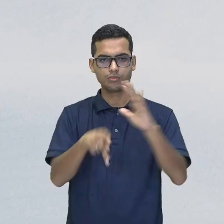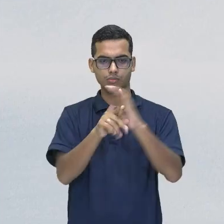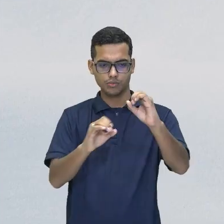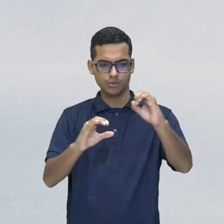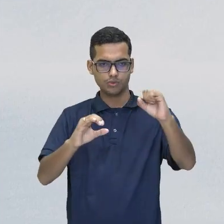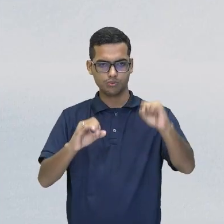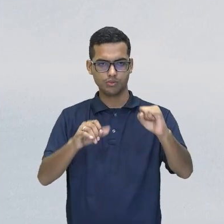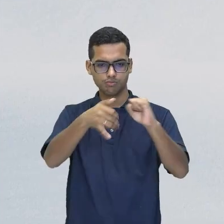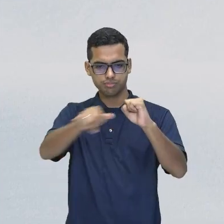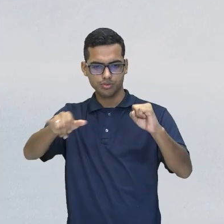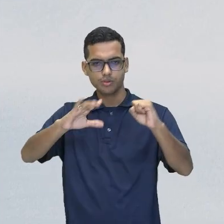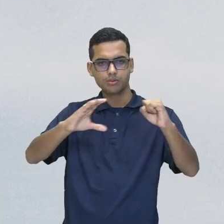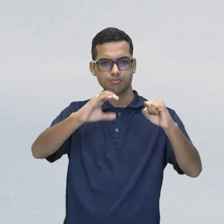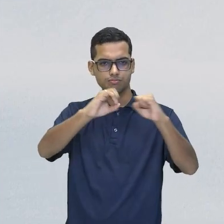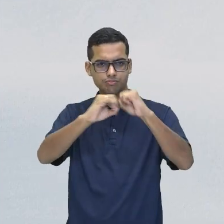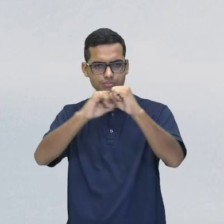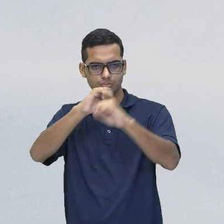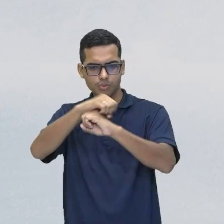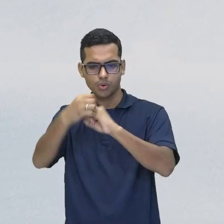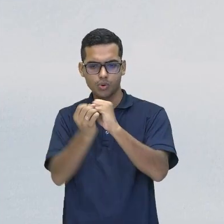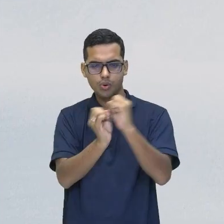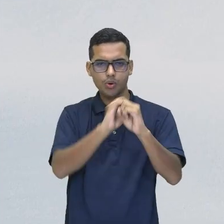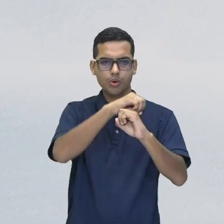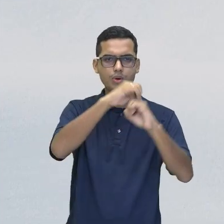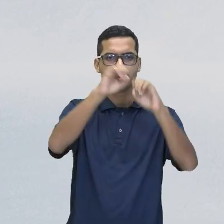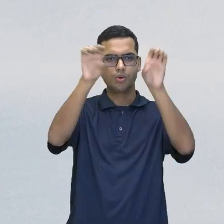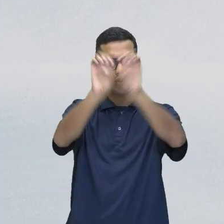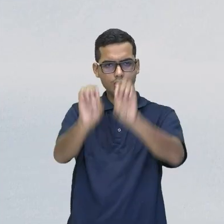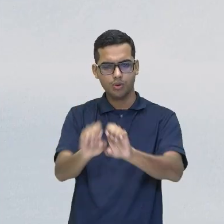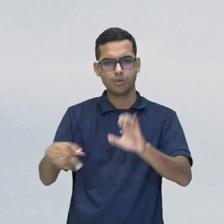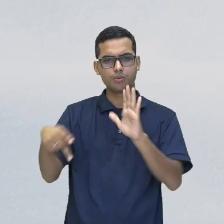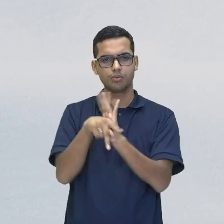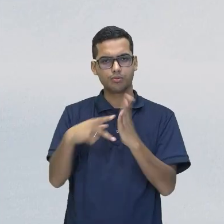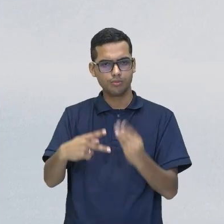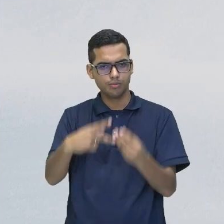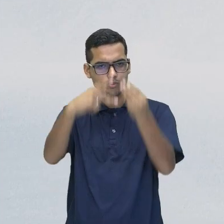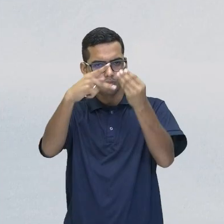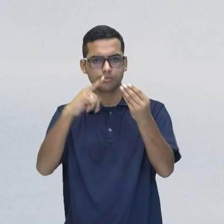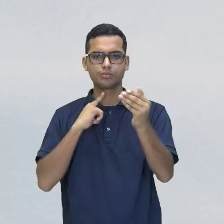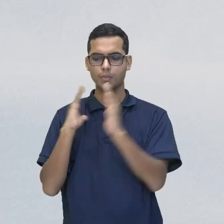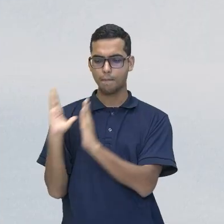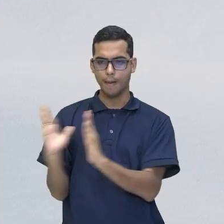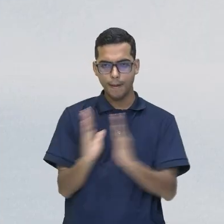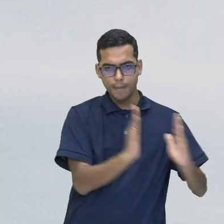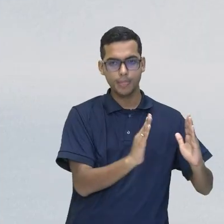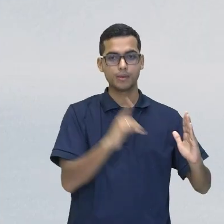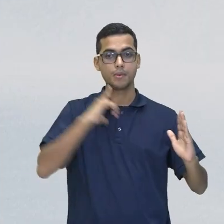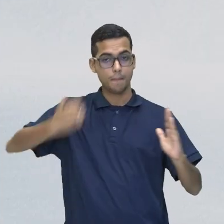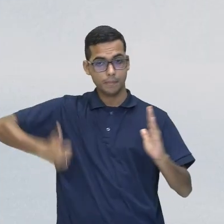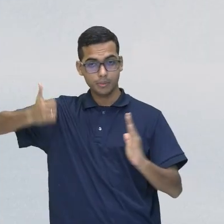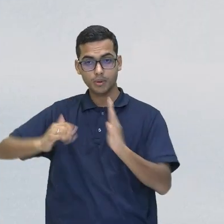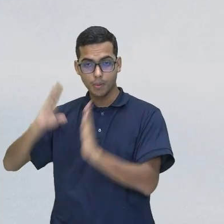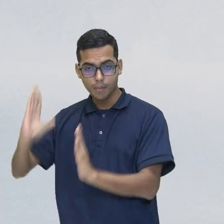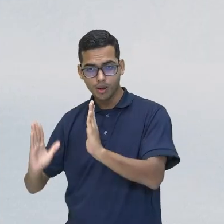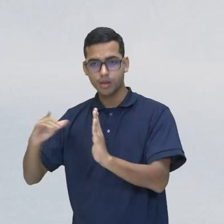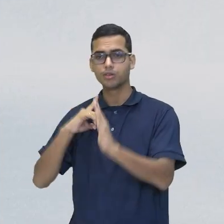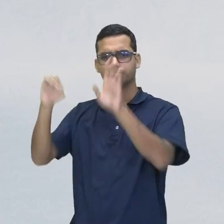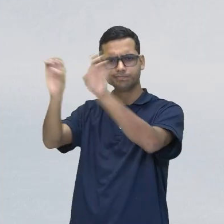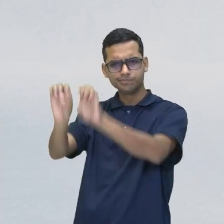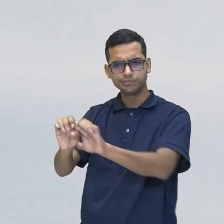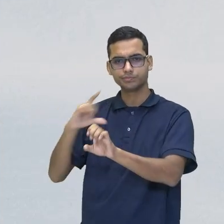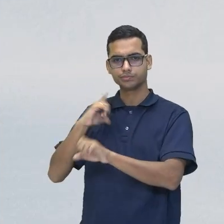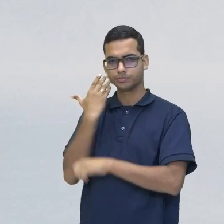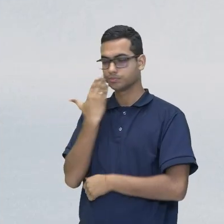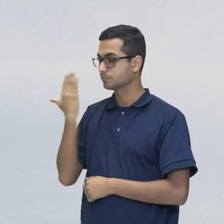essa estrutura proteica, o que acontece? Ela passa por fases. Então, a primeira fase, a primeira estrutura que nós